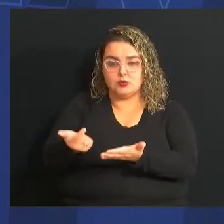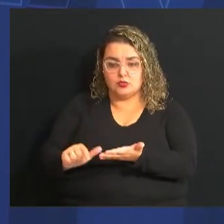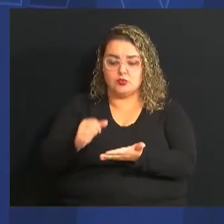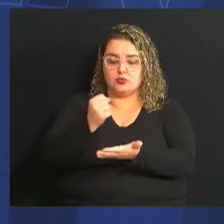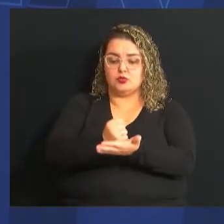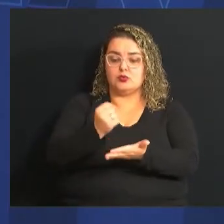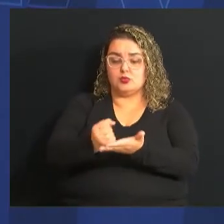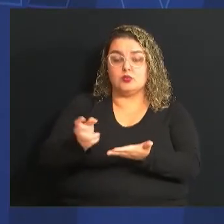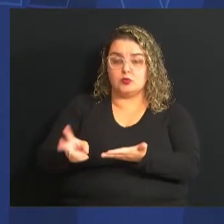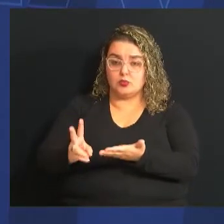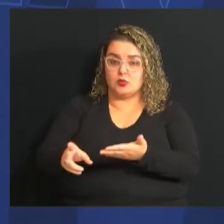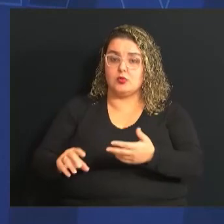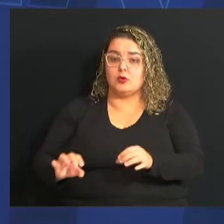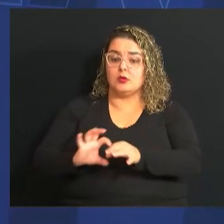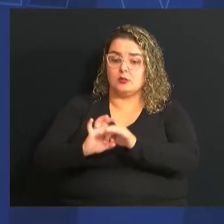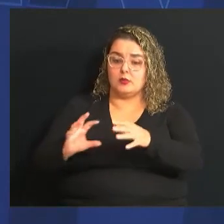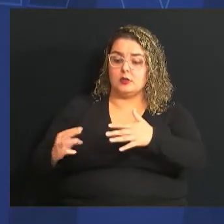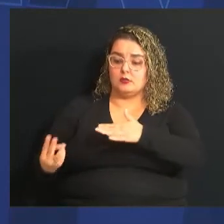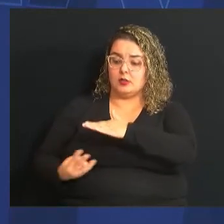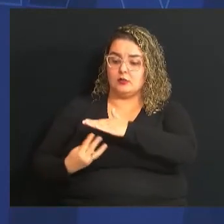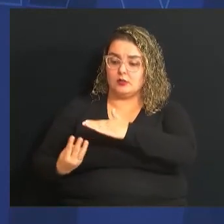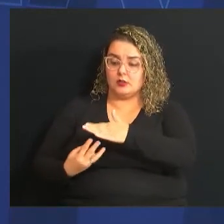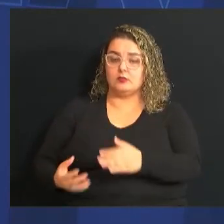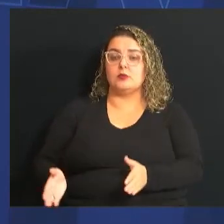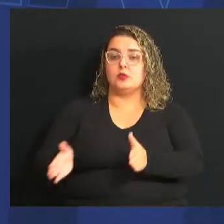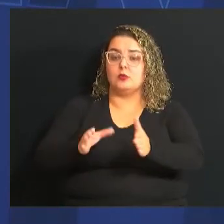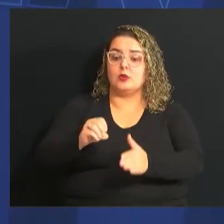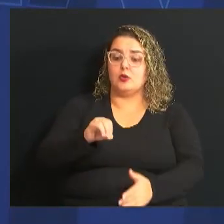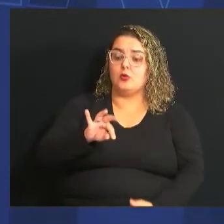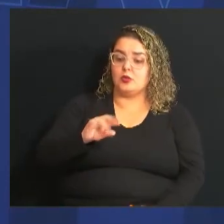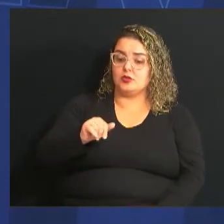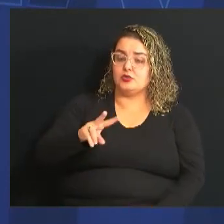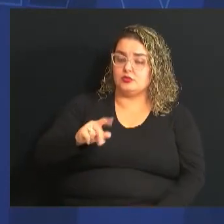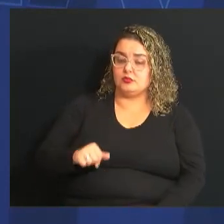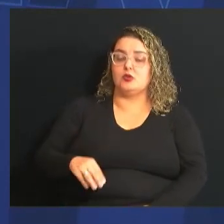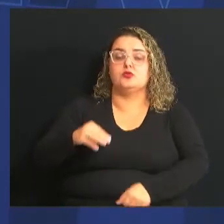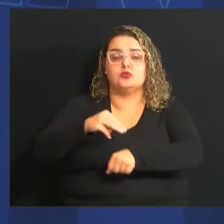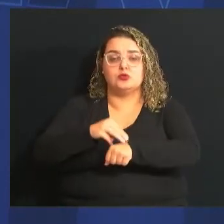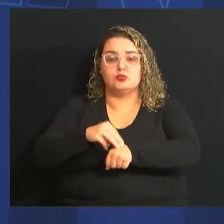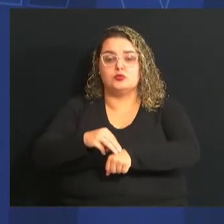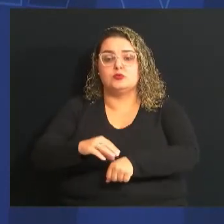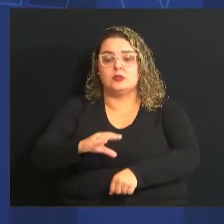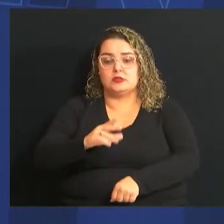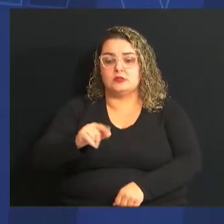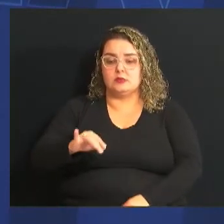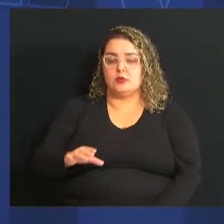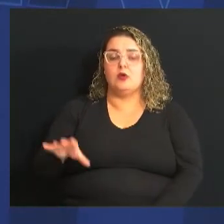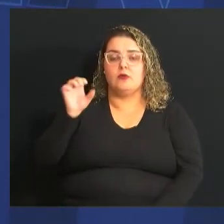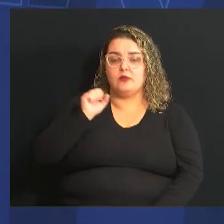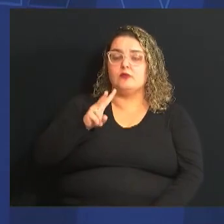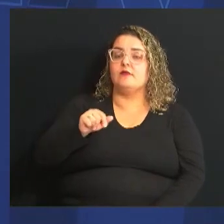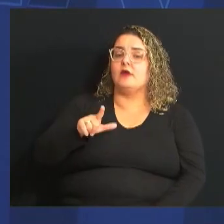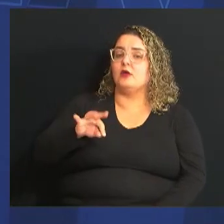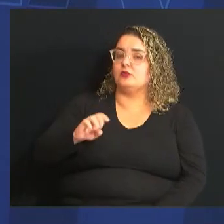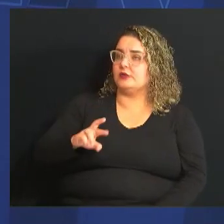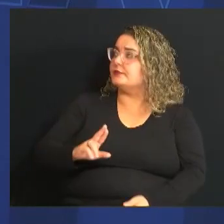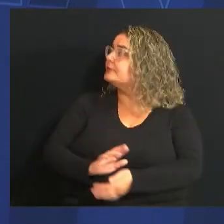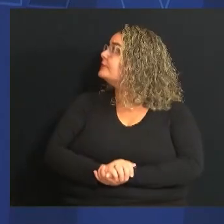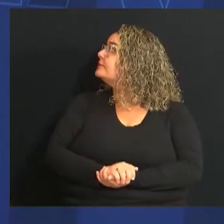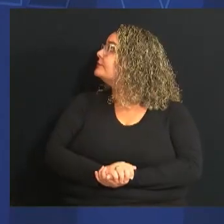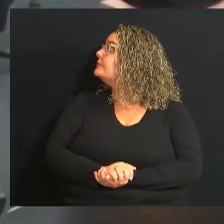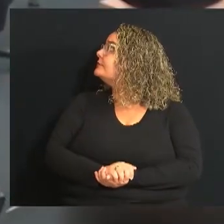acontecer normalmente ou esse foi o caso atípico? Não, esse foi um caso que a gente precisava tratar conjuntamente, justamente por ser caso de